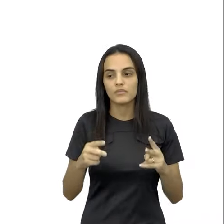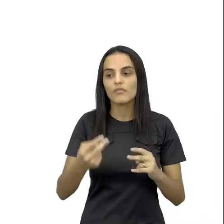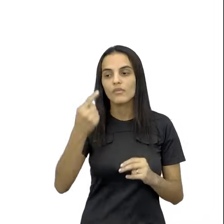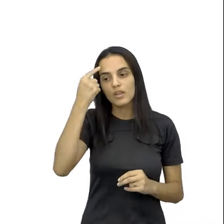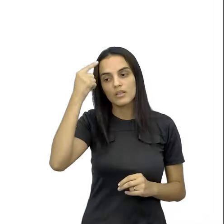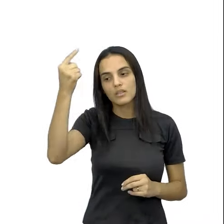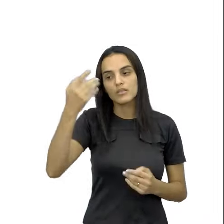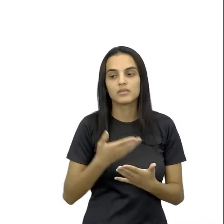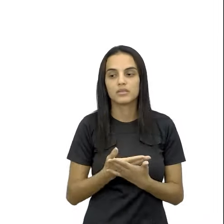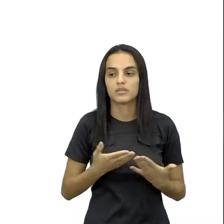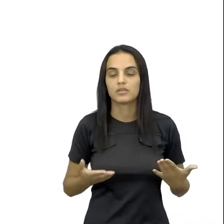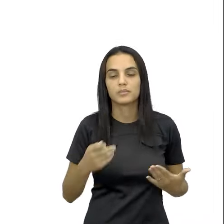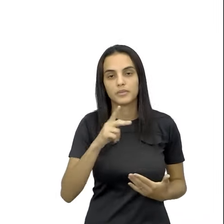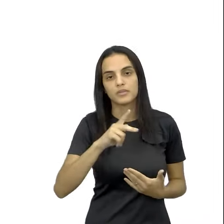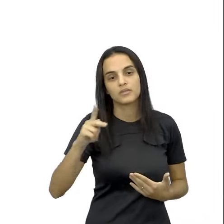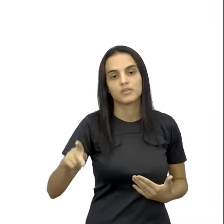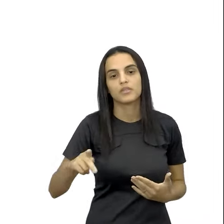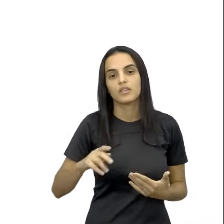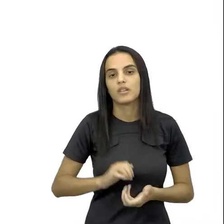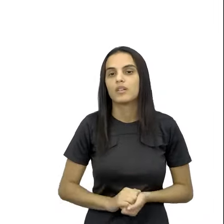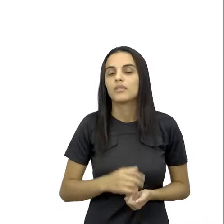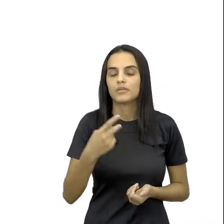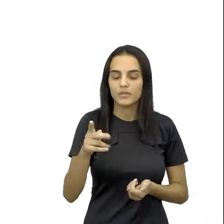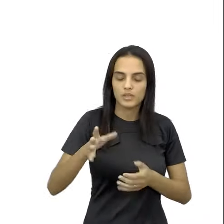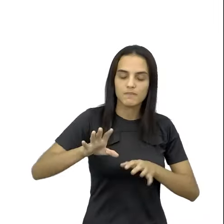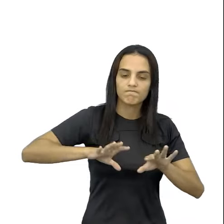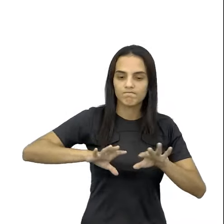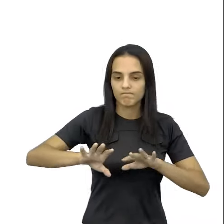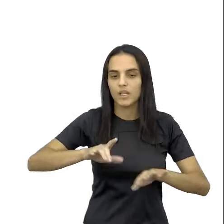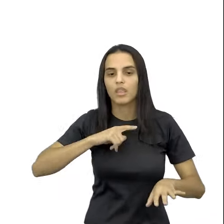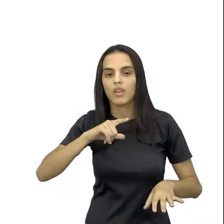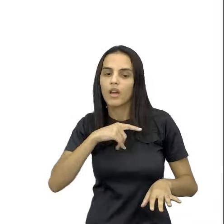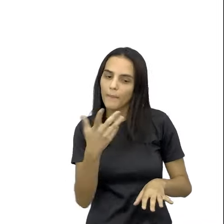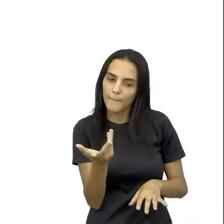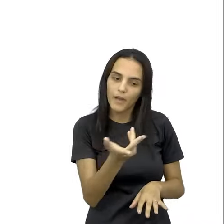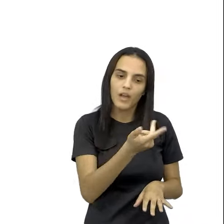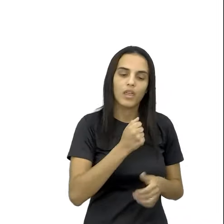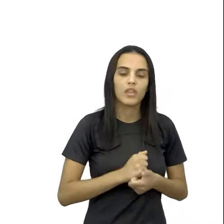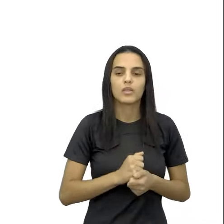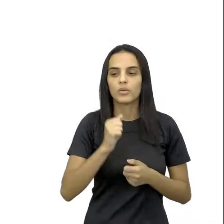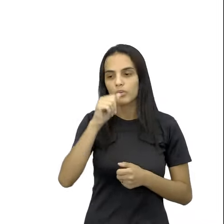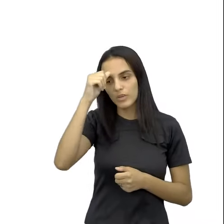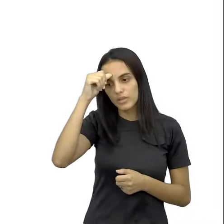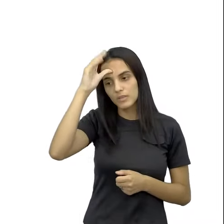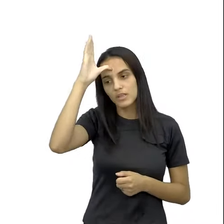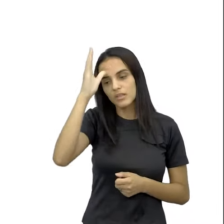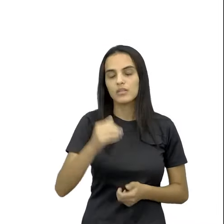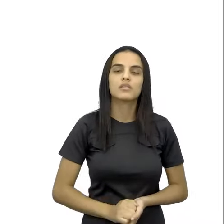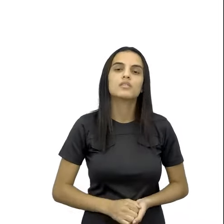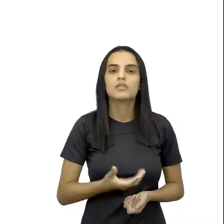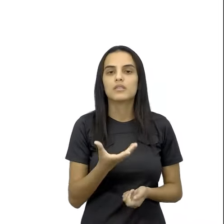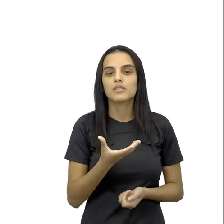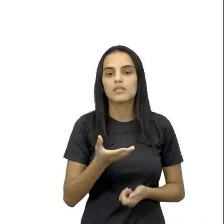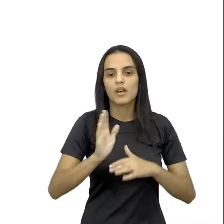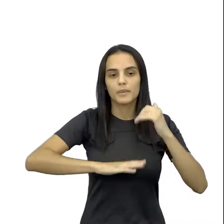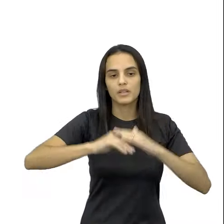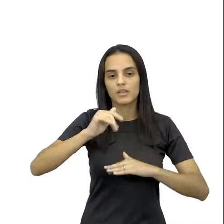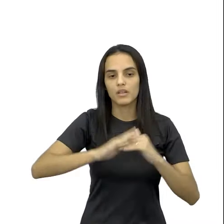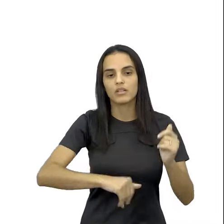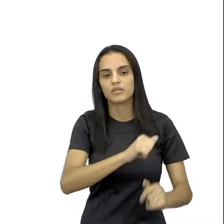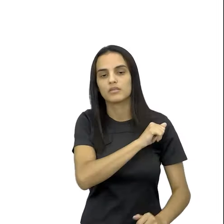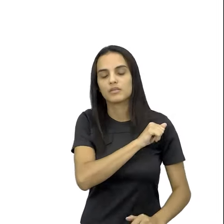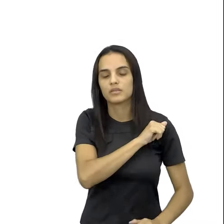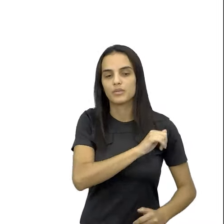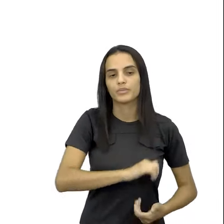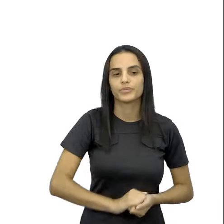que vocês, professores, vocês são grandes articuladores, né? Do conhecimento, da aprendizagem ali dos estudantes.